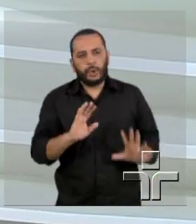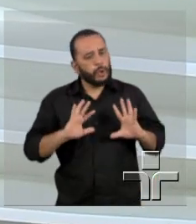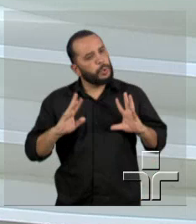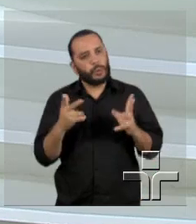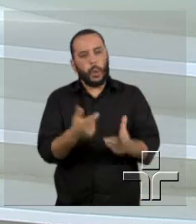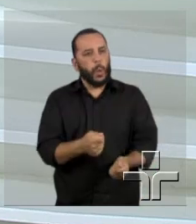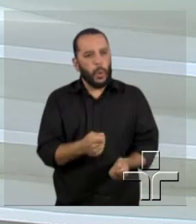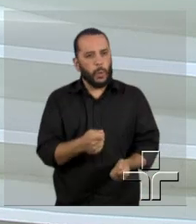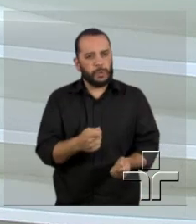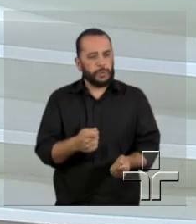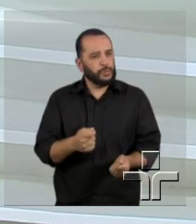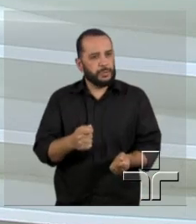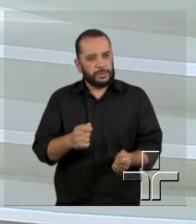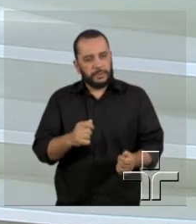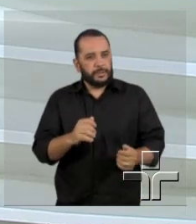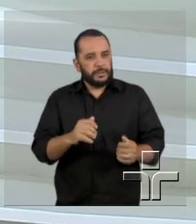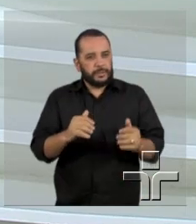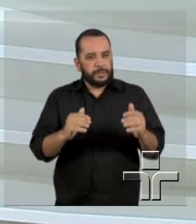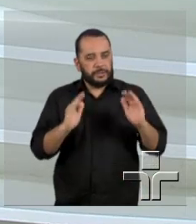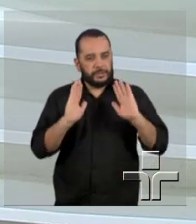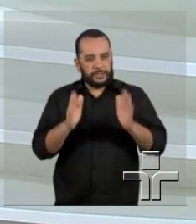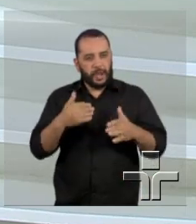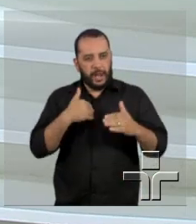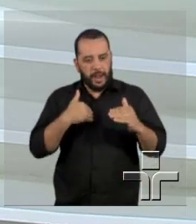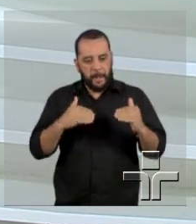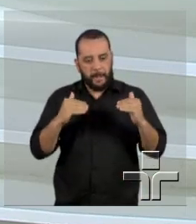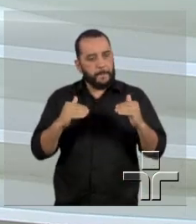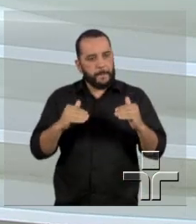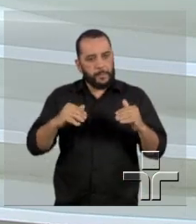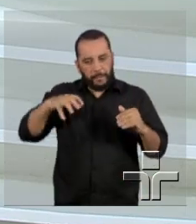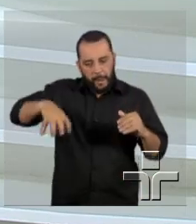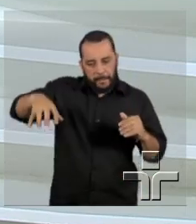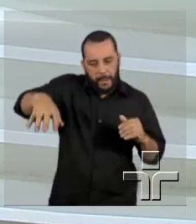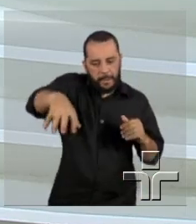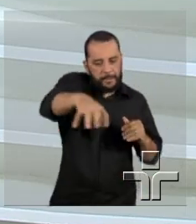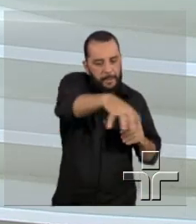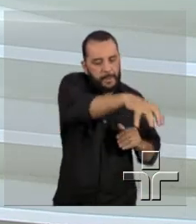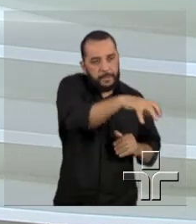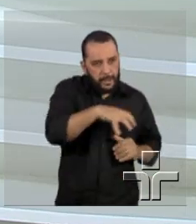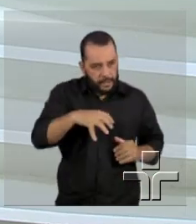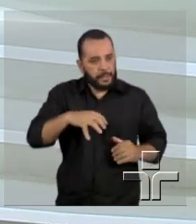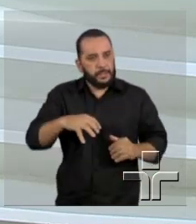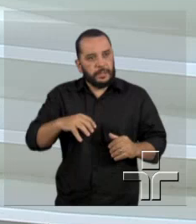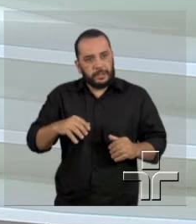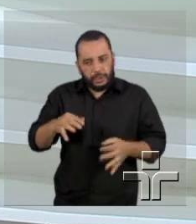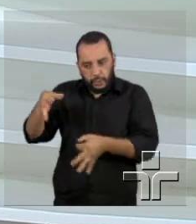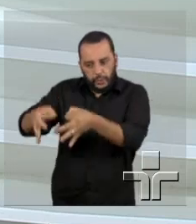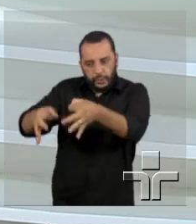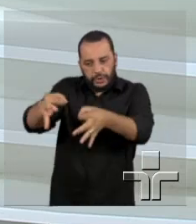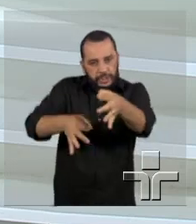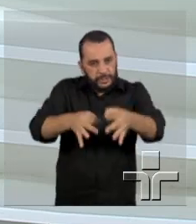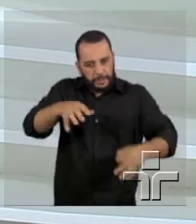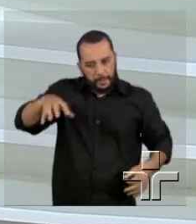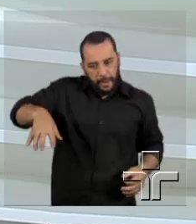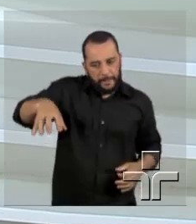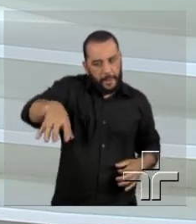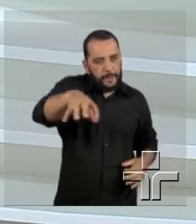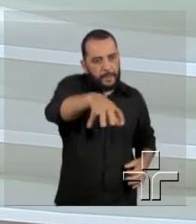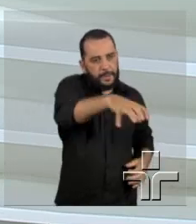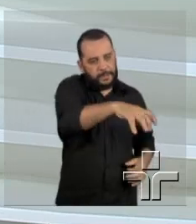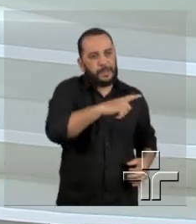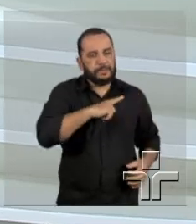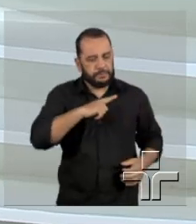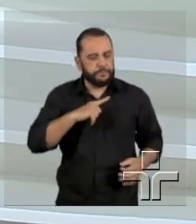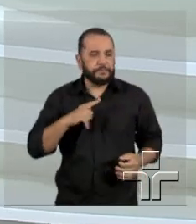todas as instâncias componentes ou componenciais do sistema de justiça, de fora parte o